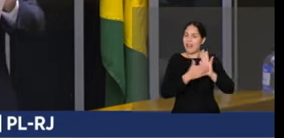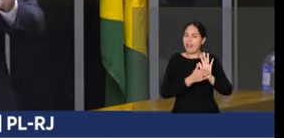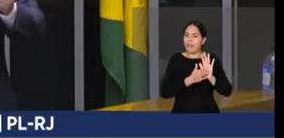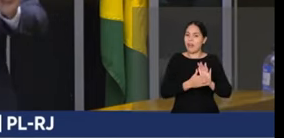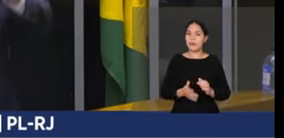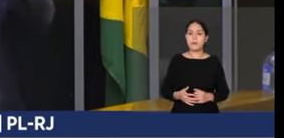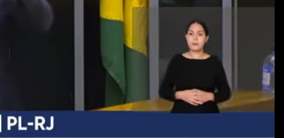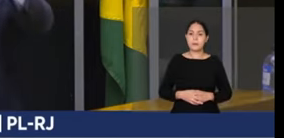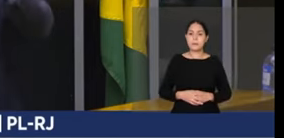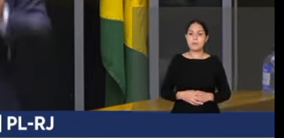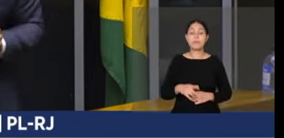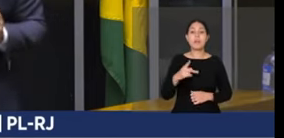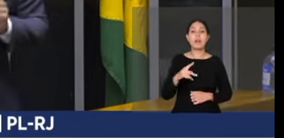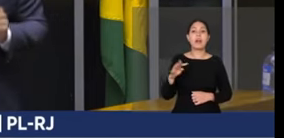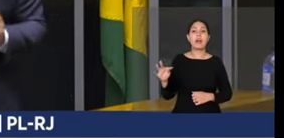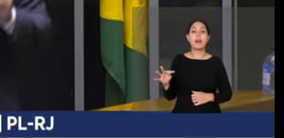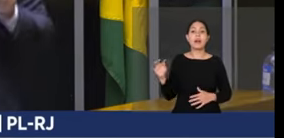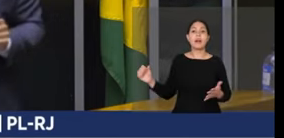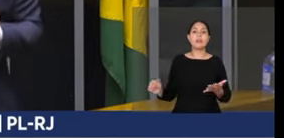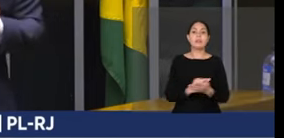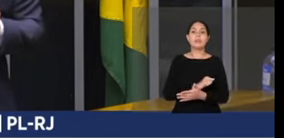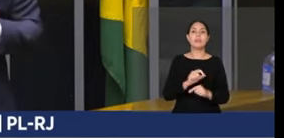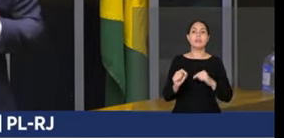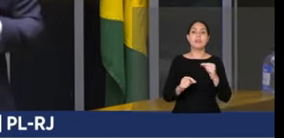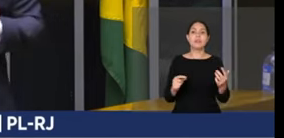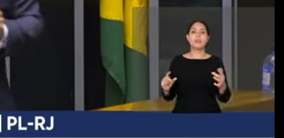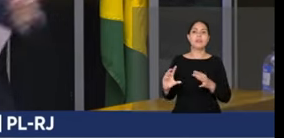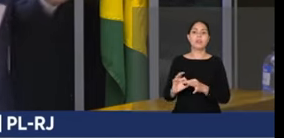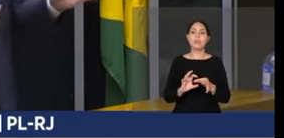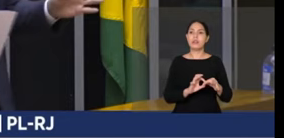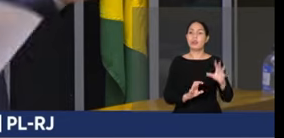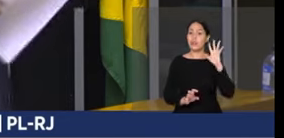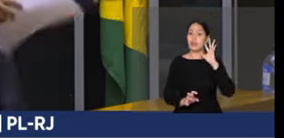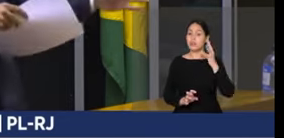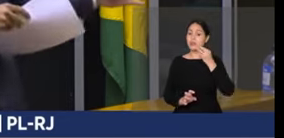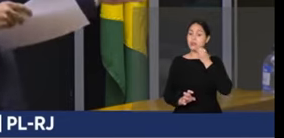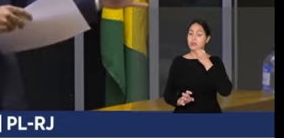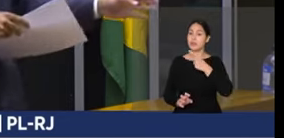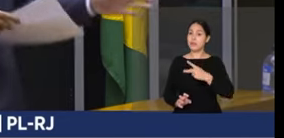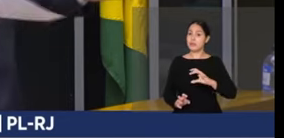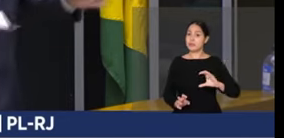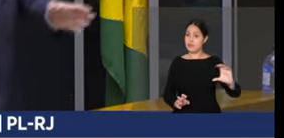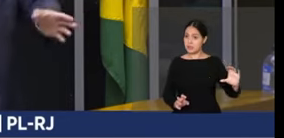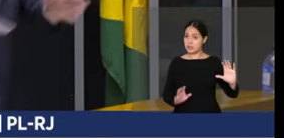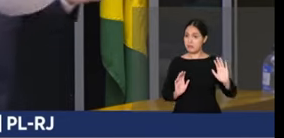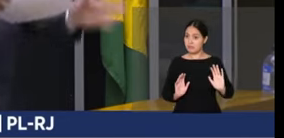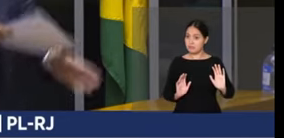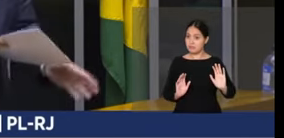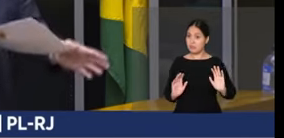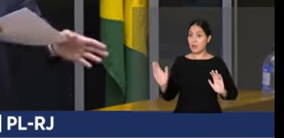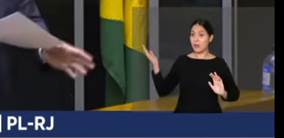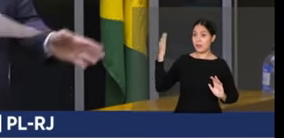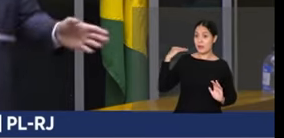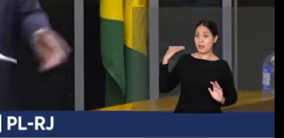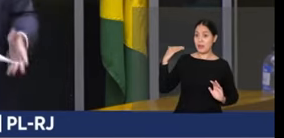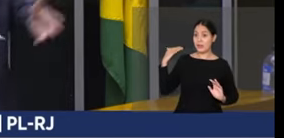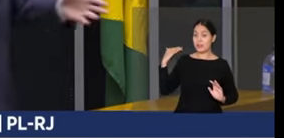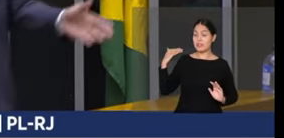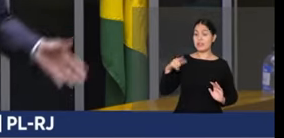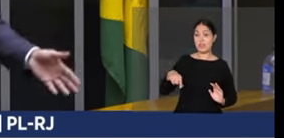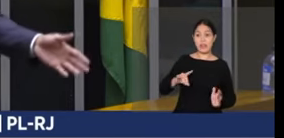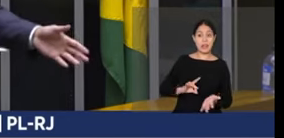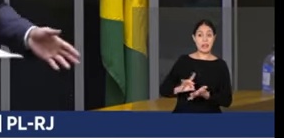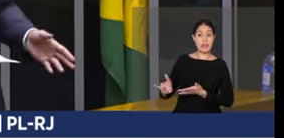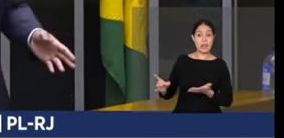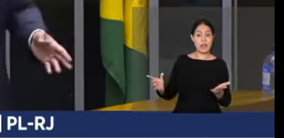em que relaciona Alexandre de Moraes ao PCC. Pois bem, Alexandre de Moraes, que era inimigo de outrora, do PT agora se